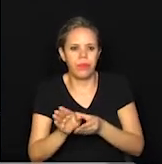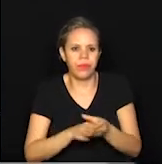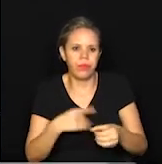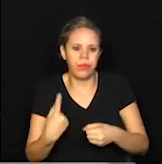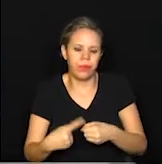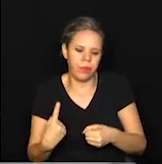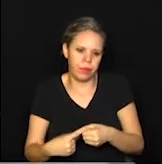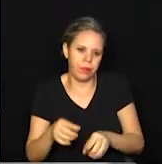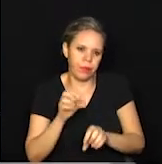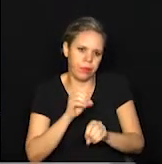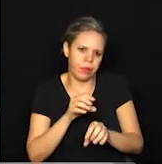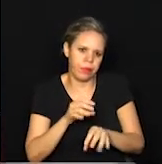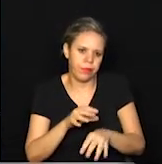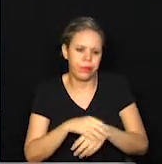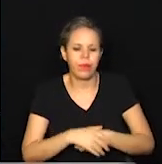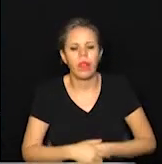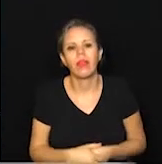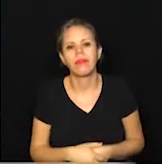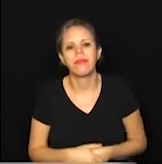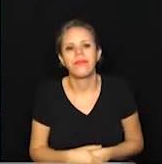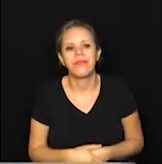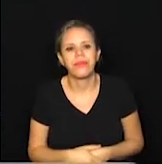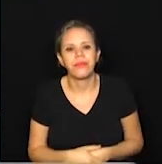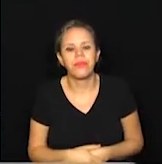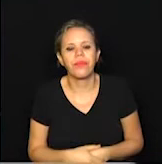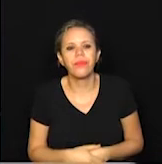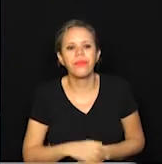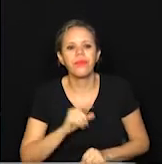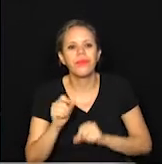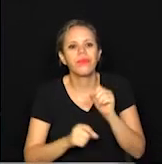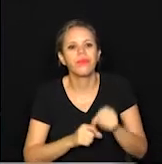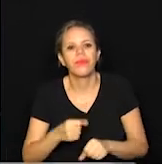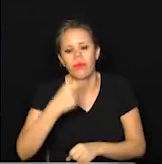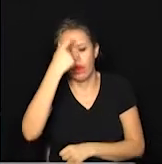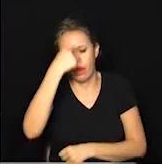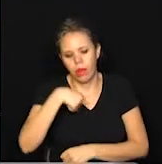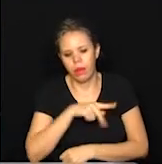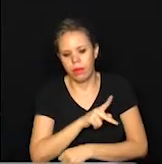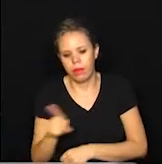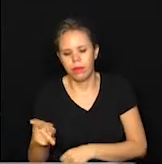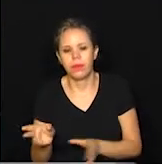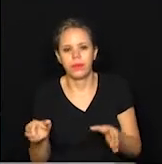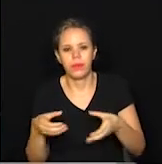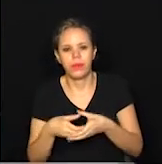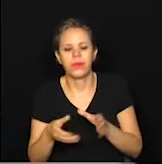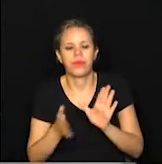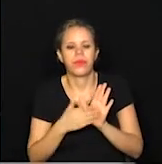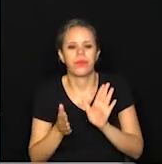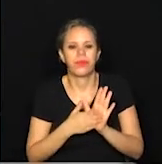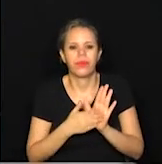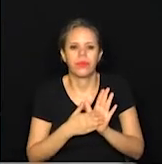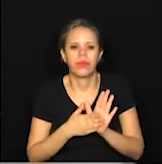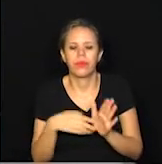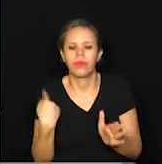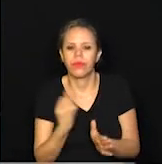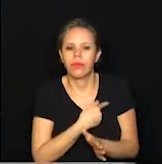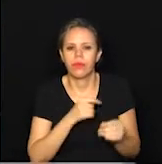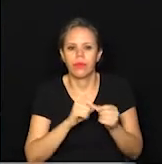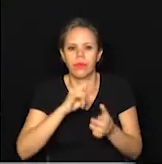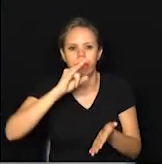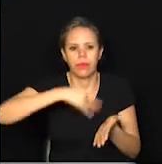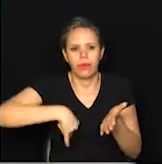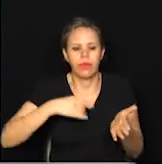de Educação. Então, o que eu, como presidente da comissão, estou aqui propondo? Que a gente faça um